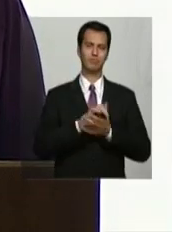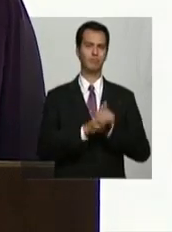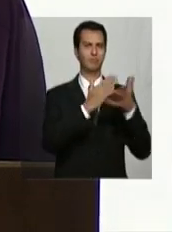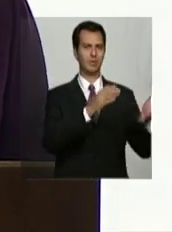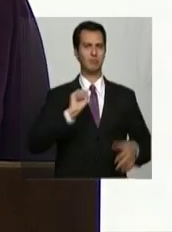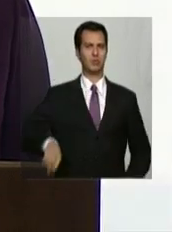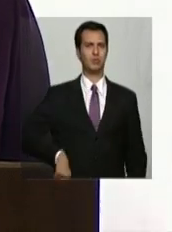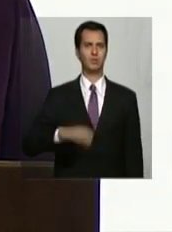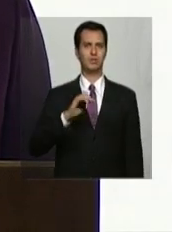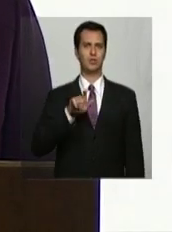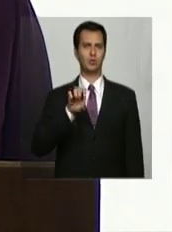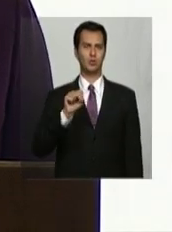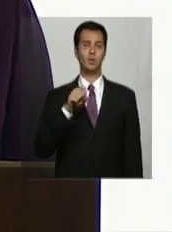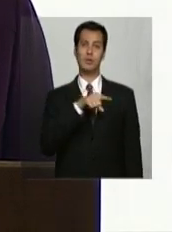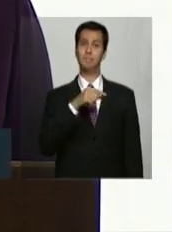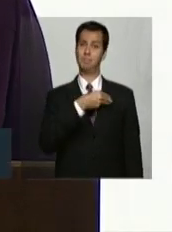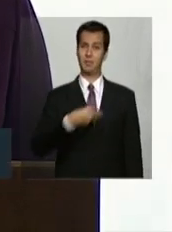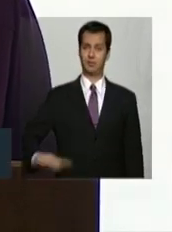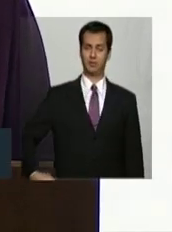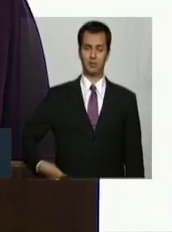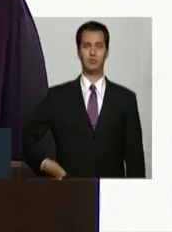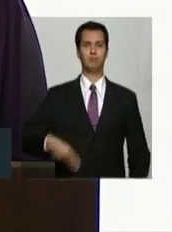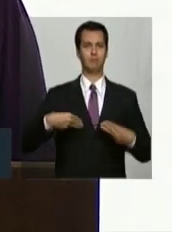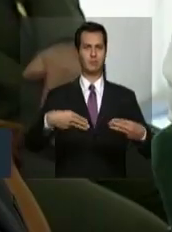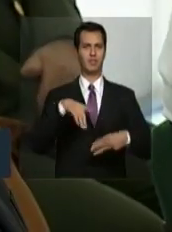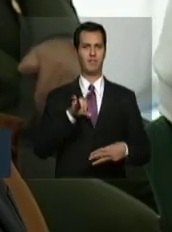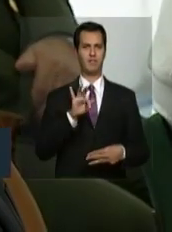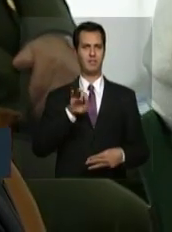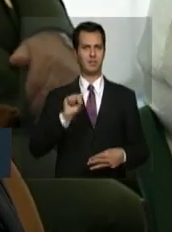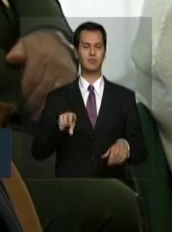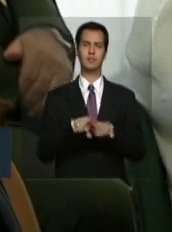Defesa, general José Elito Carvalho